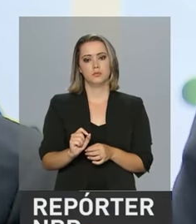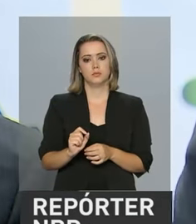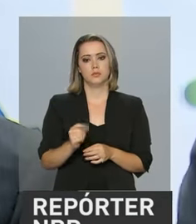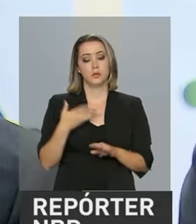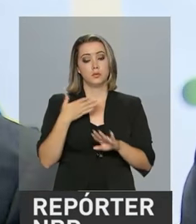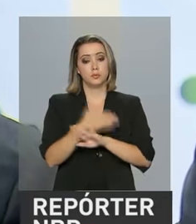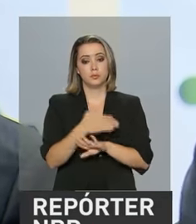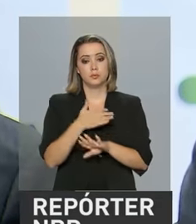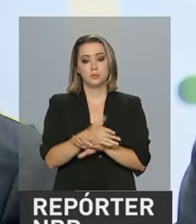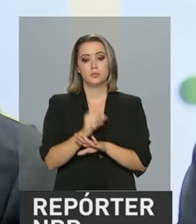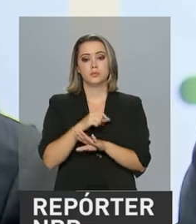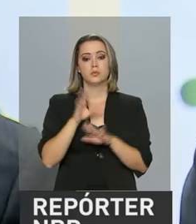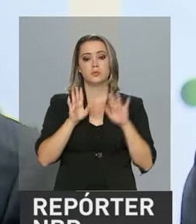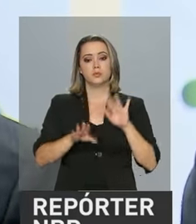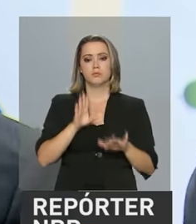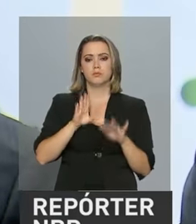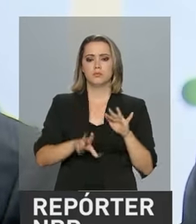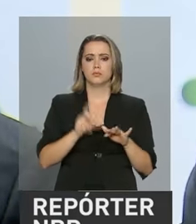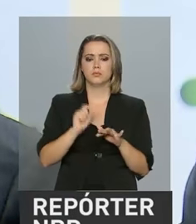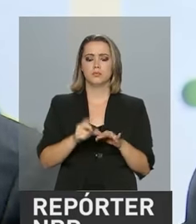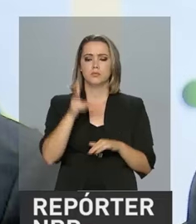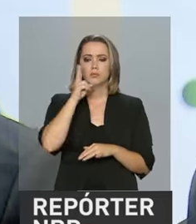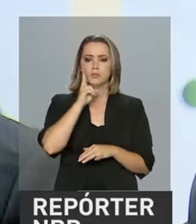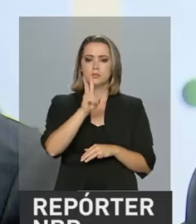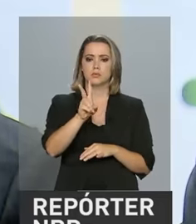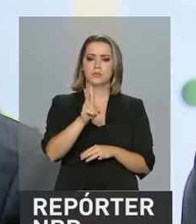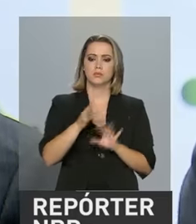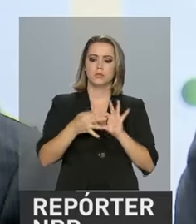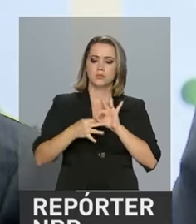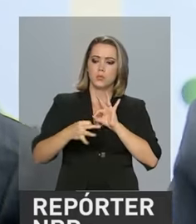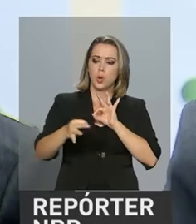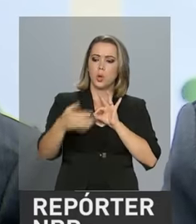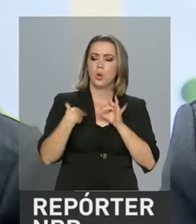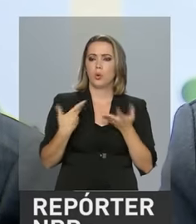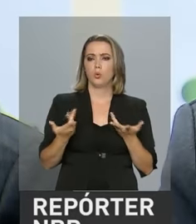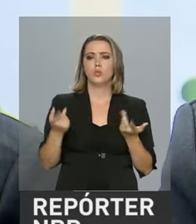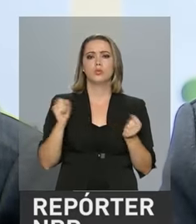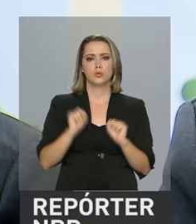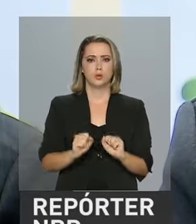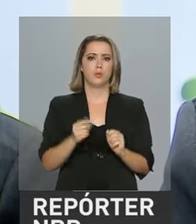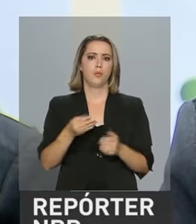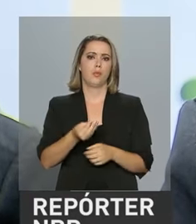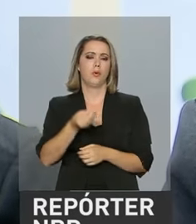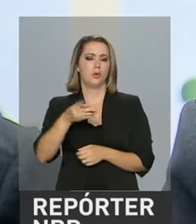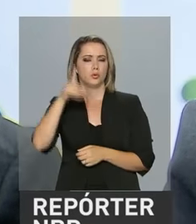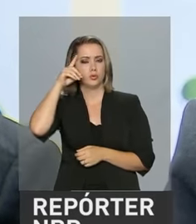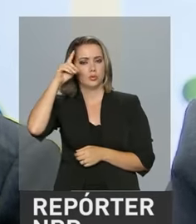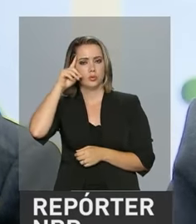o acesso à vacinação muitas vezes se verifica de forma distante da realidade do dia a dia das escolas do Brasil.